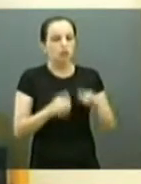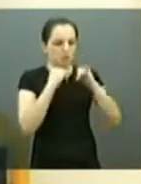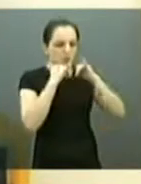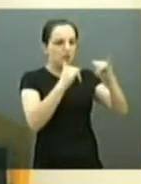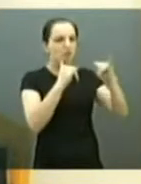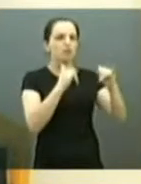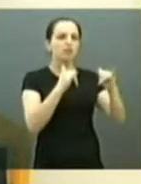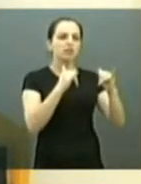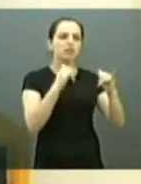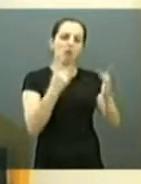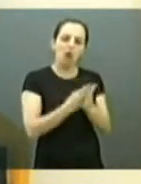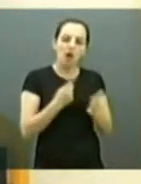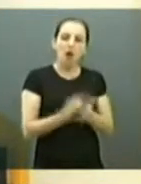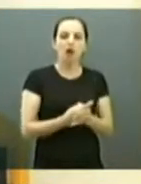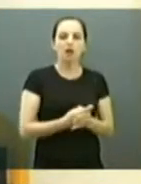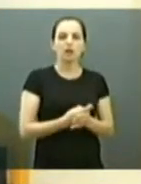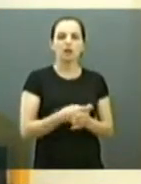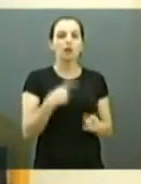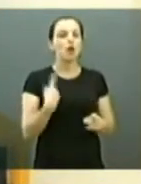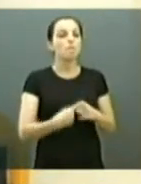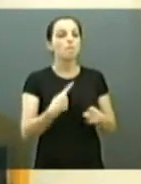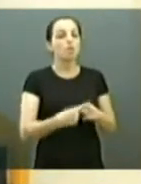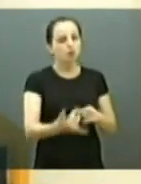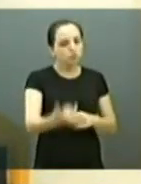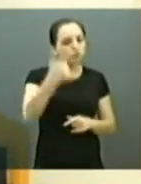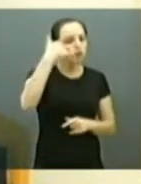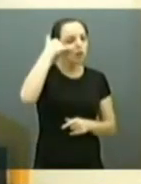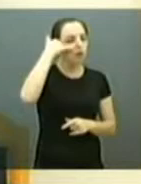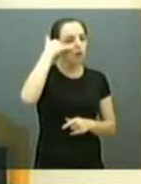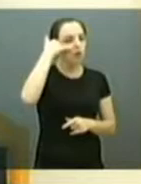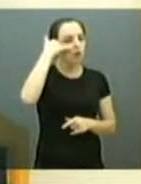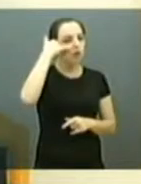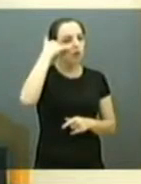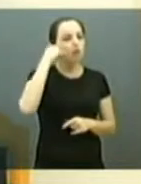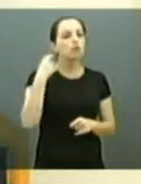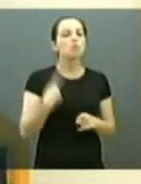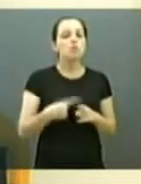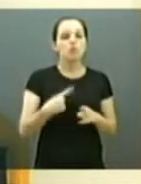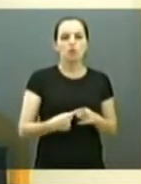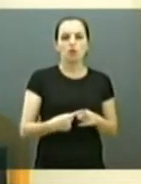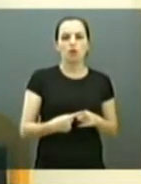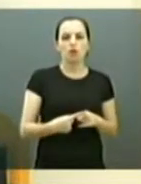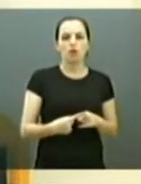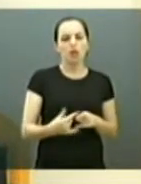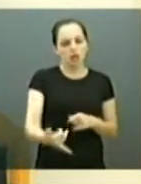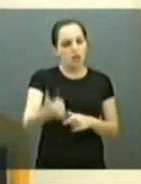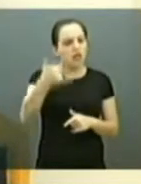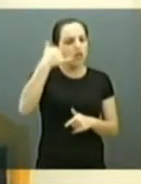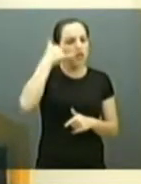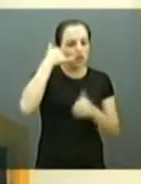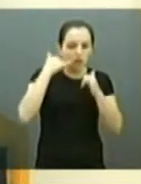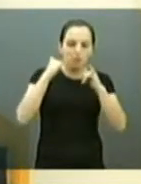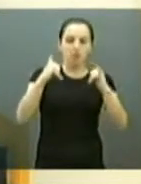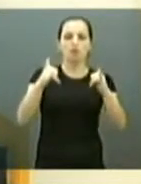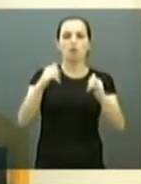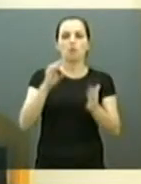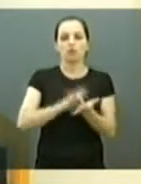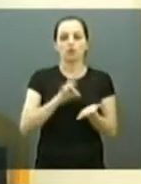você publicou uma informação errada. Por que você não ligou para mim? Custava ele ter ligado para mim para se